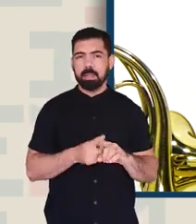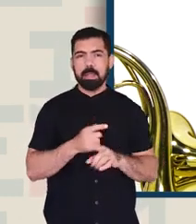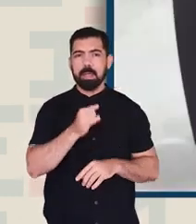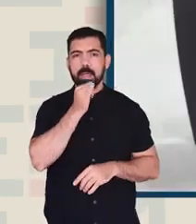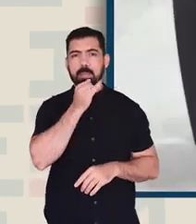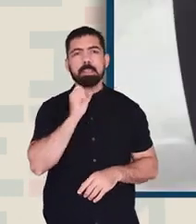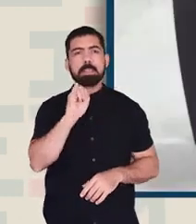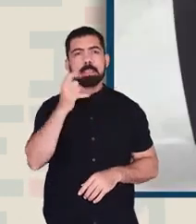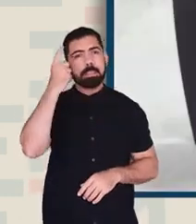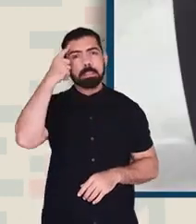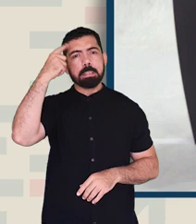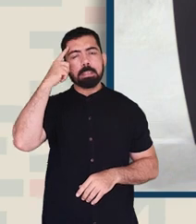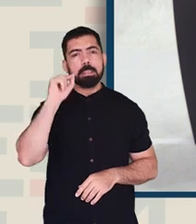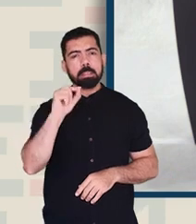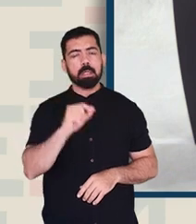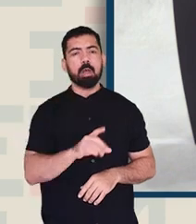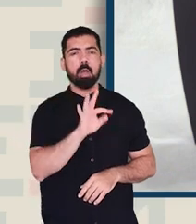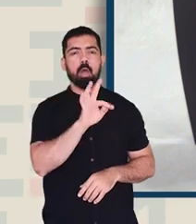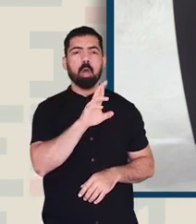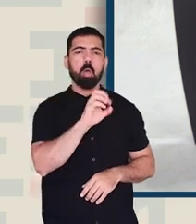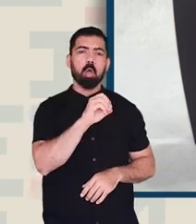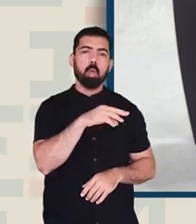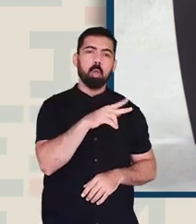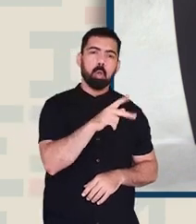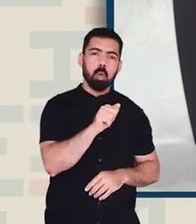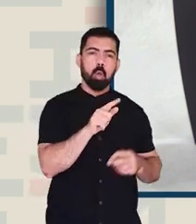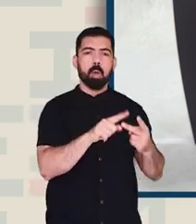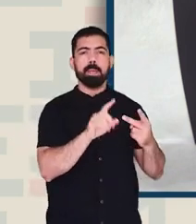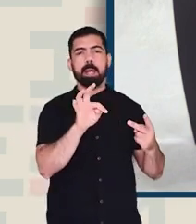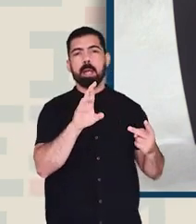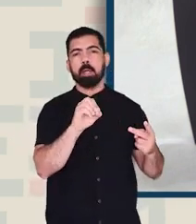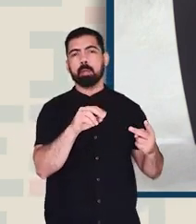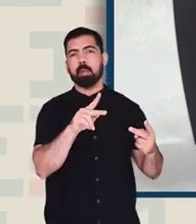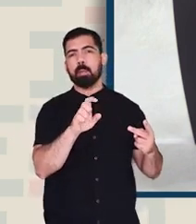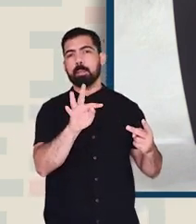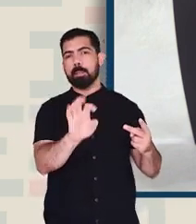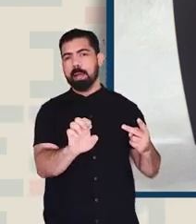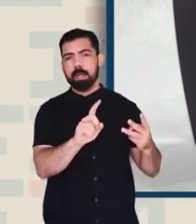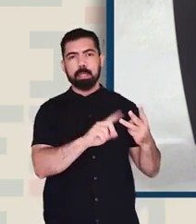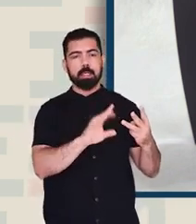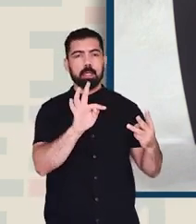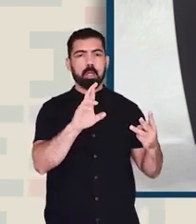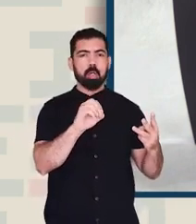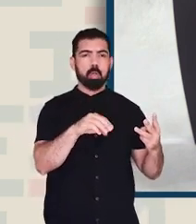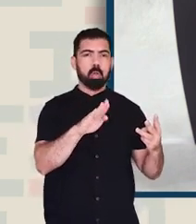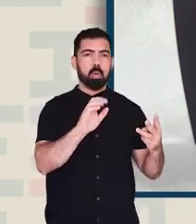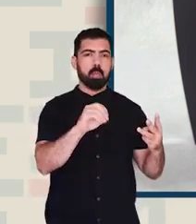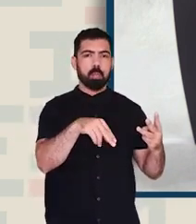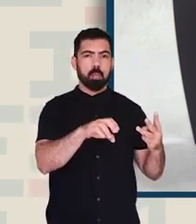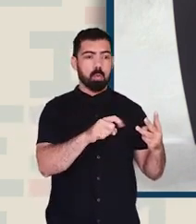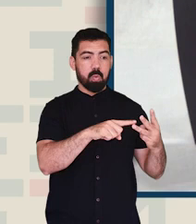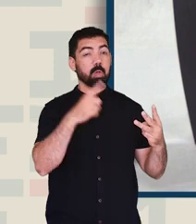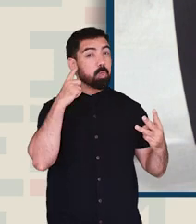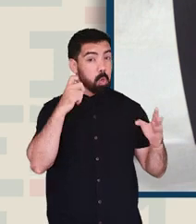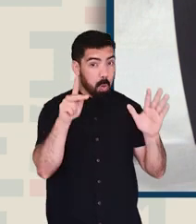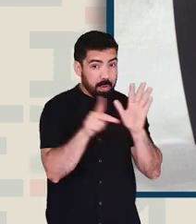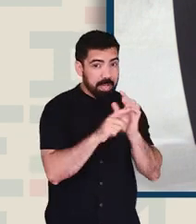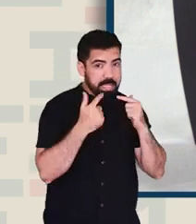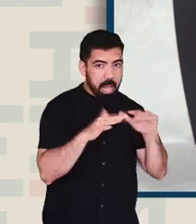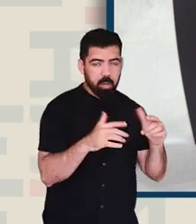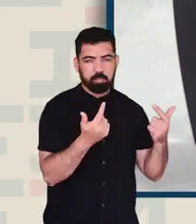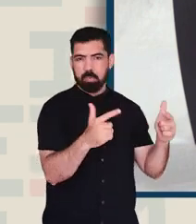mesmo porque, se a gente for pensar, a trompa, o trompete, o trombone, todos esses instrumentos de metais, eles não vão ter som.